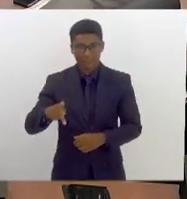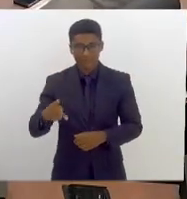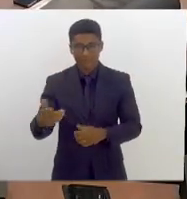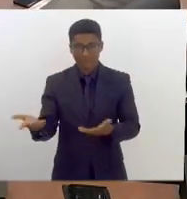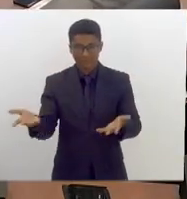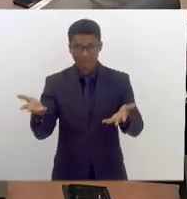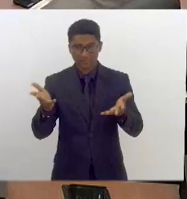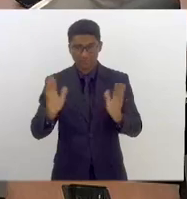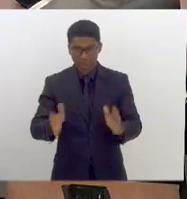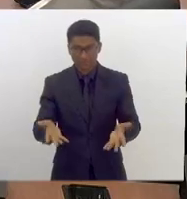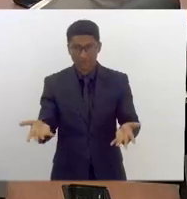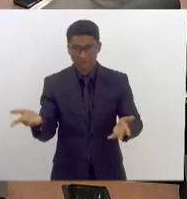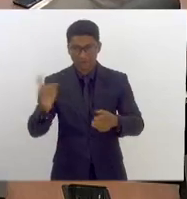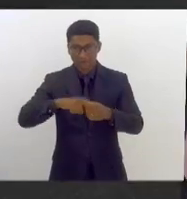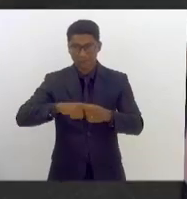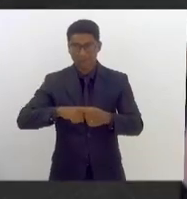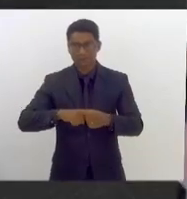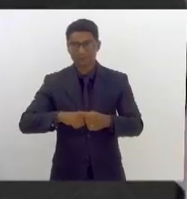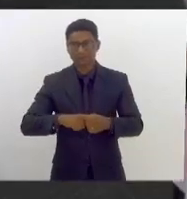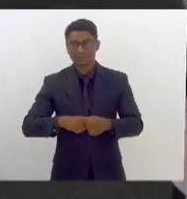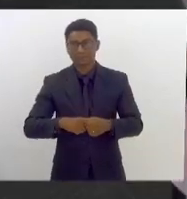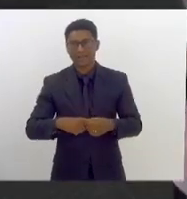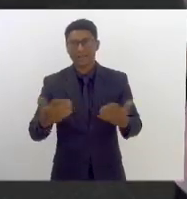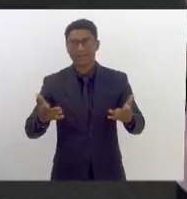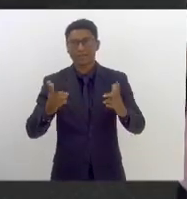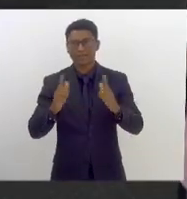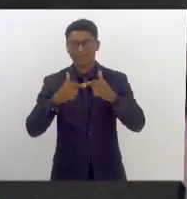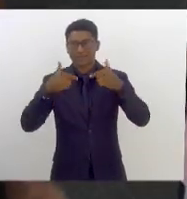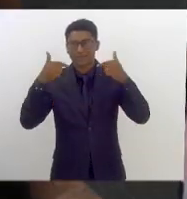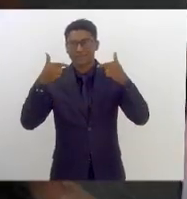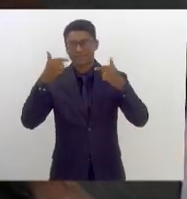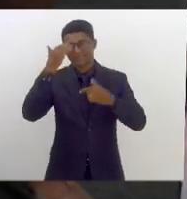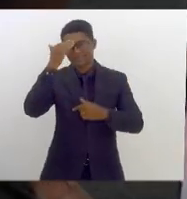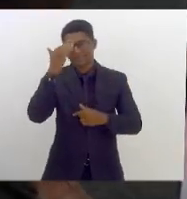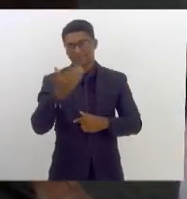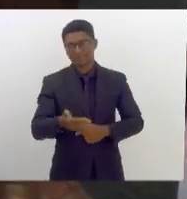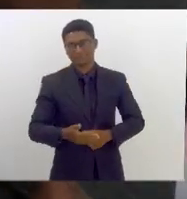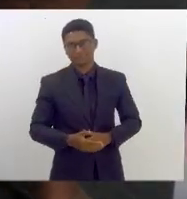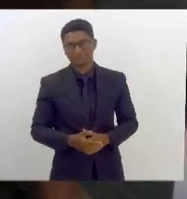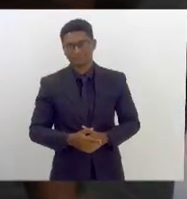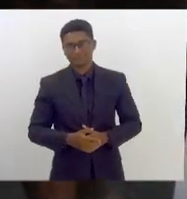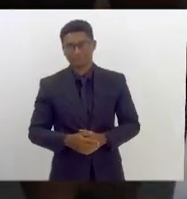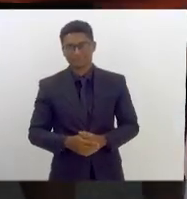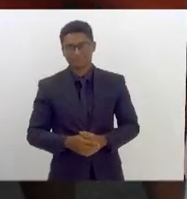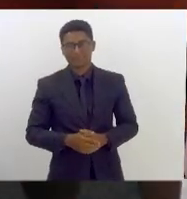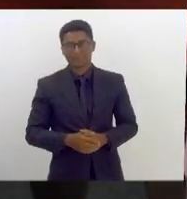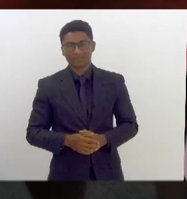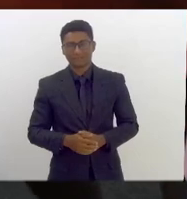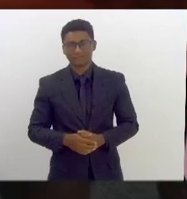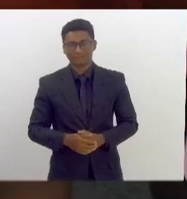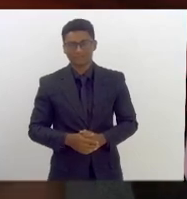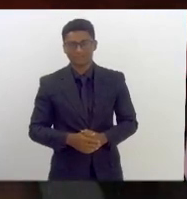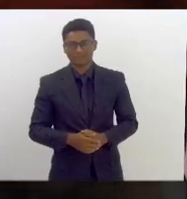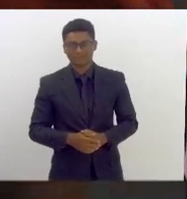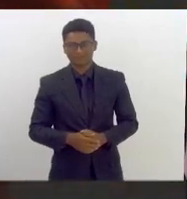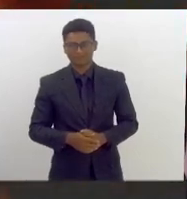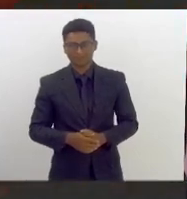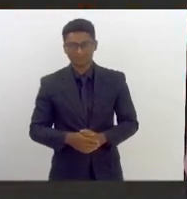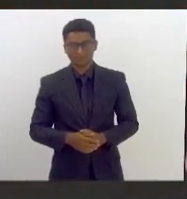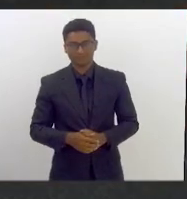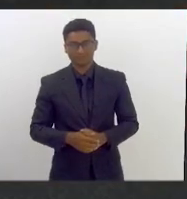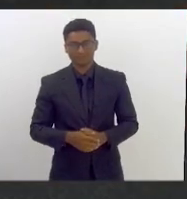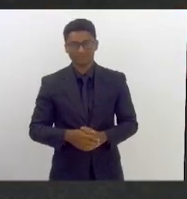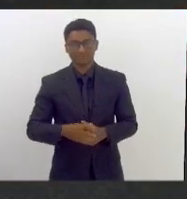É presidente. Pronto, já voltou a sorrir. Muito obrigada. Vamos lá. É, eu quero, em primeiro